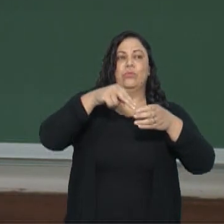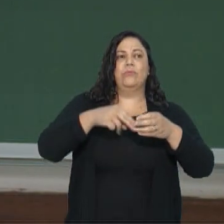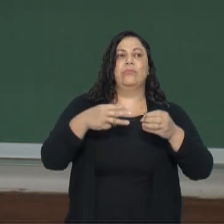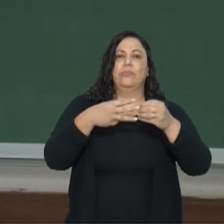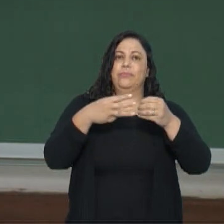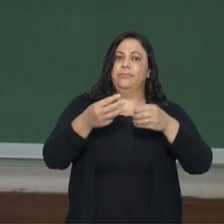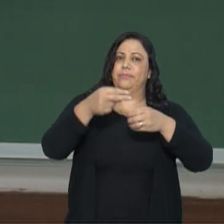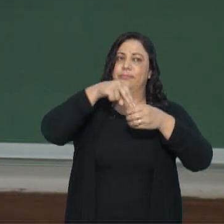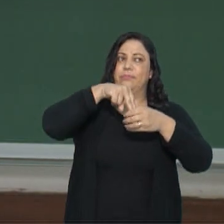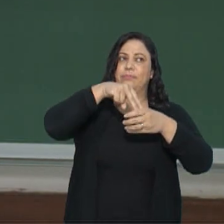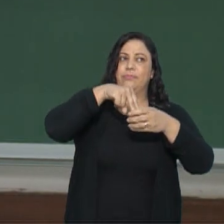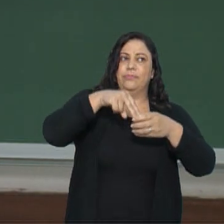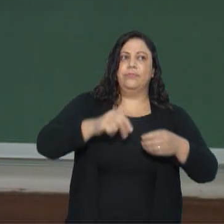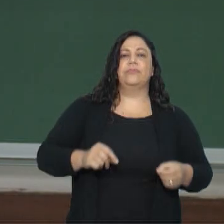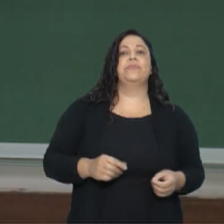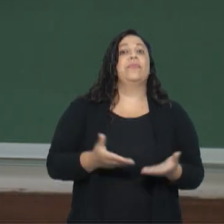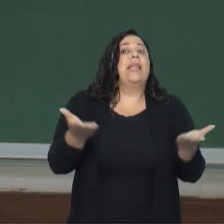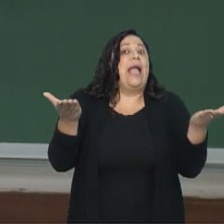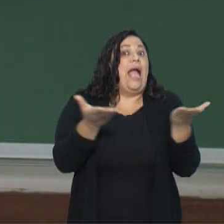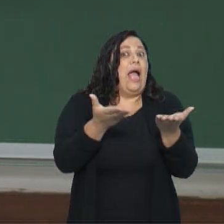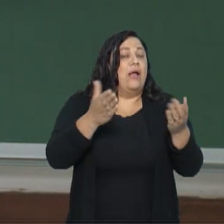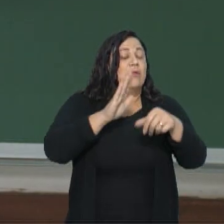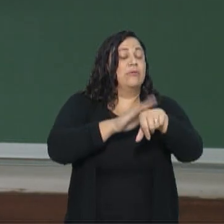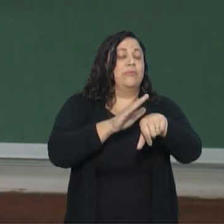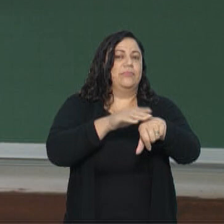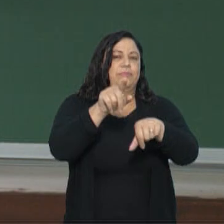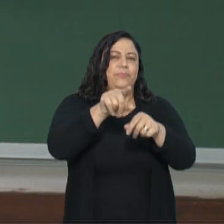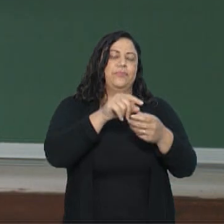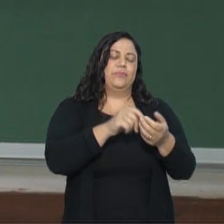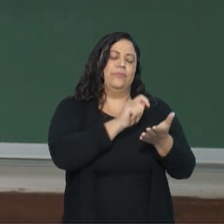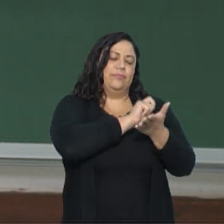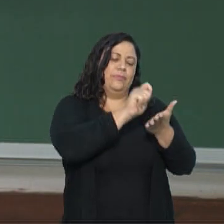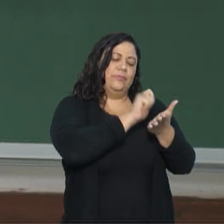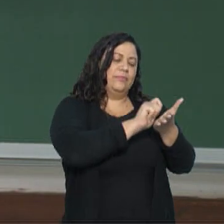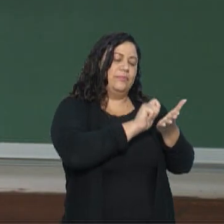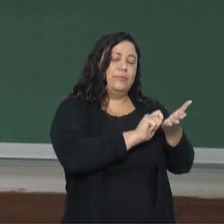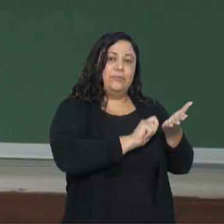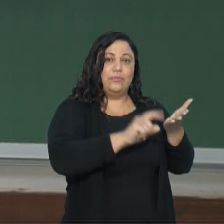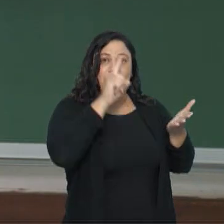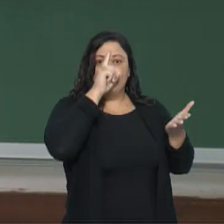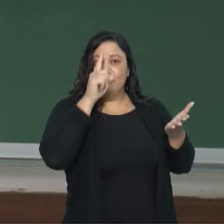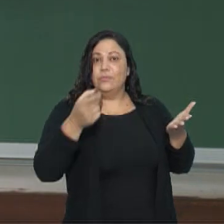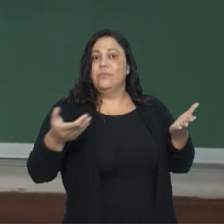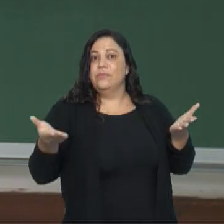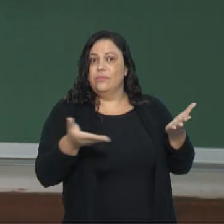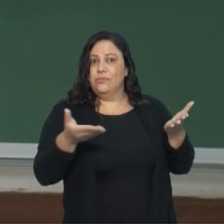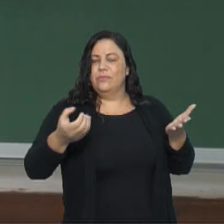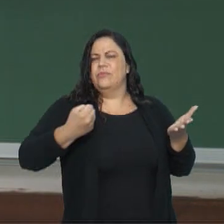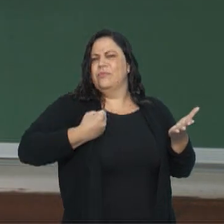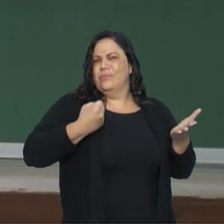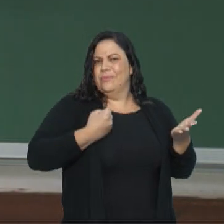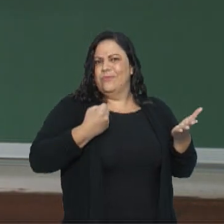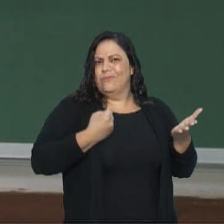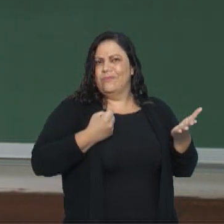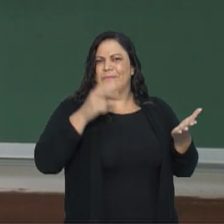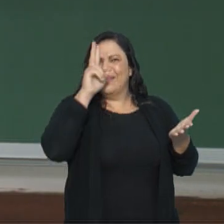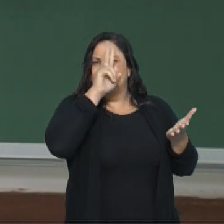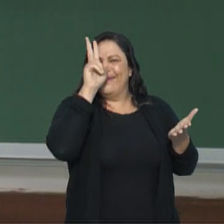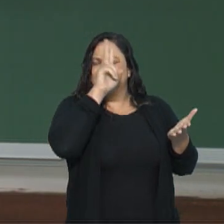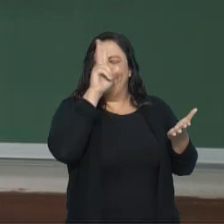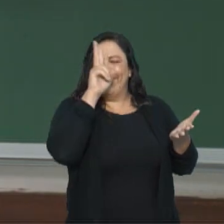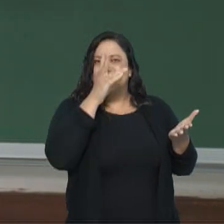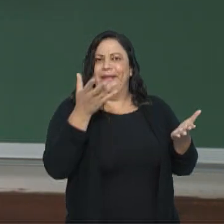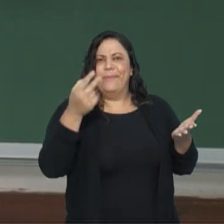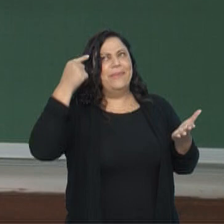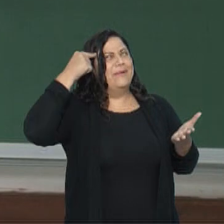Bom, quero que você pegue o caderno agora, coloque a data de hoje, o número da nossa aula, você lembra? Vamos usar a memória, vamos usar o